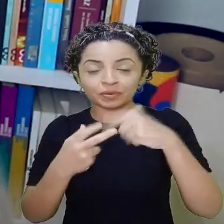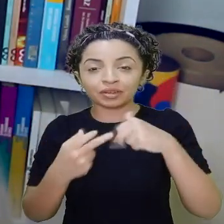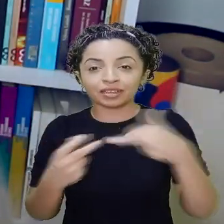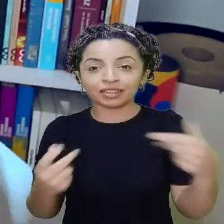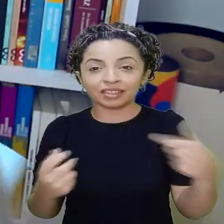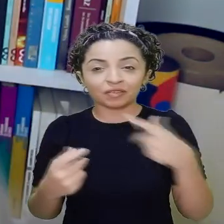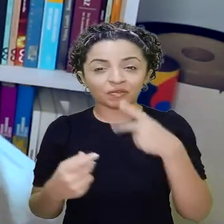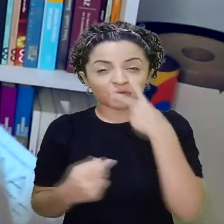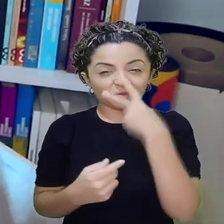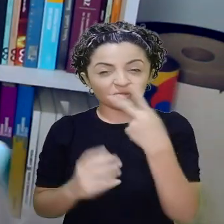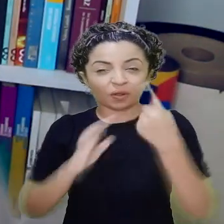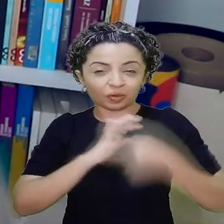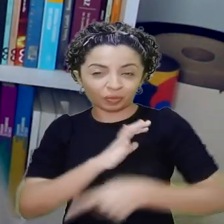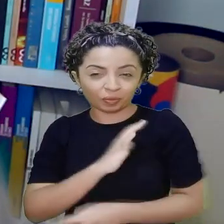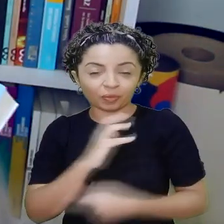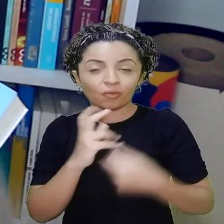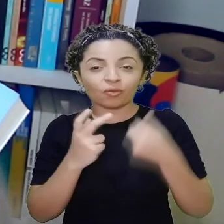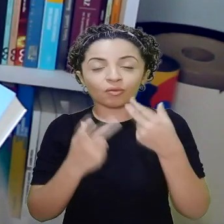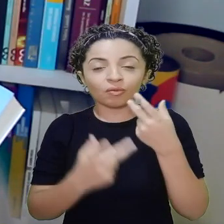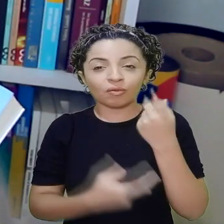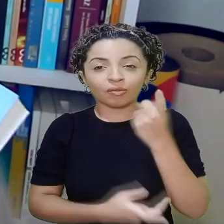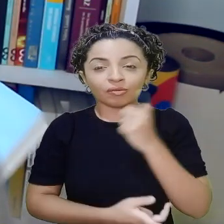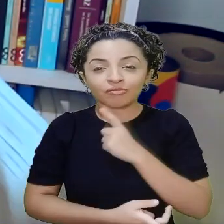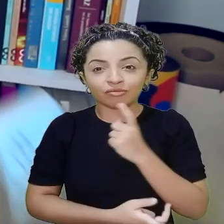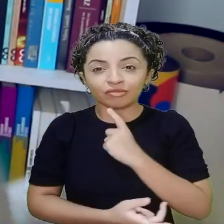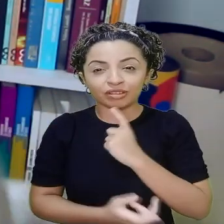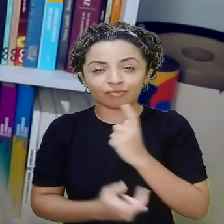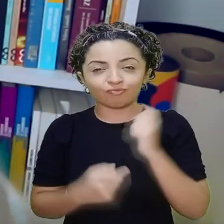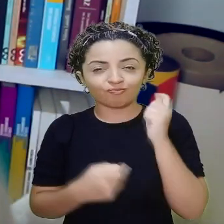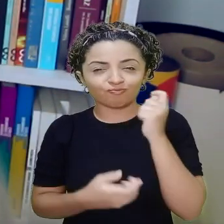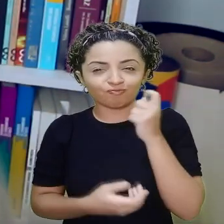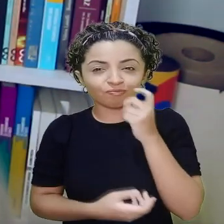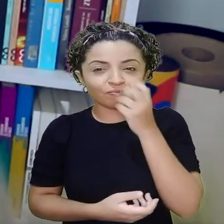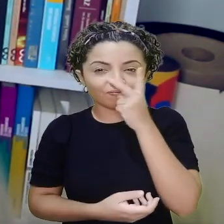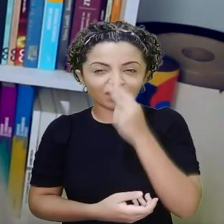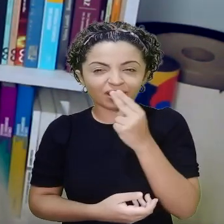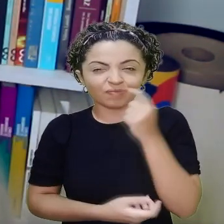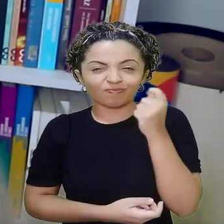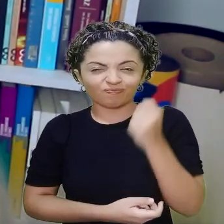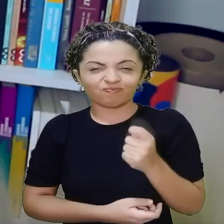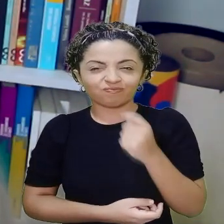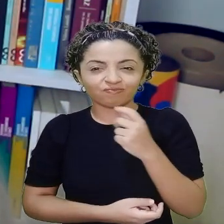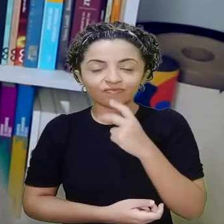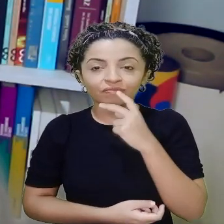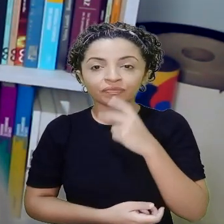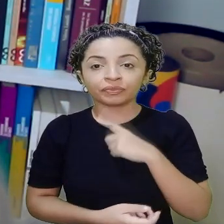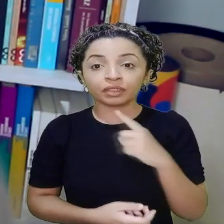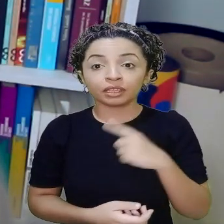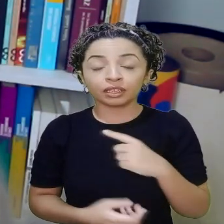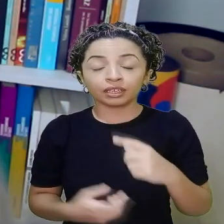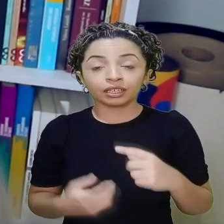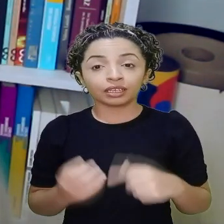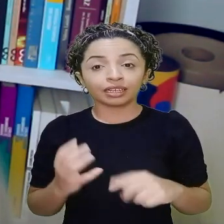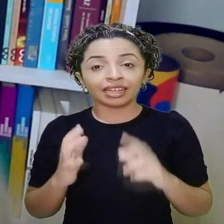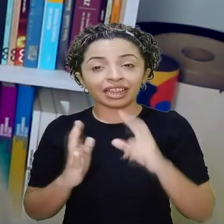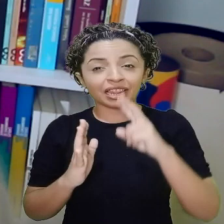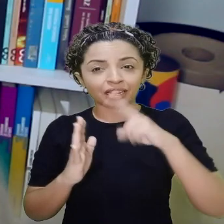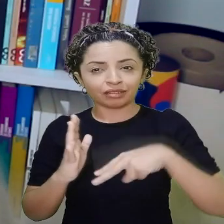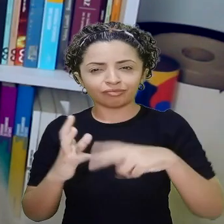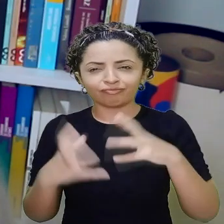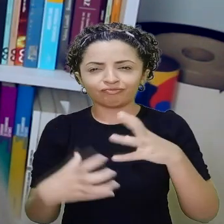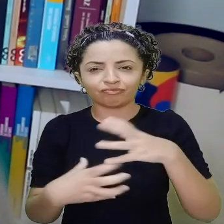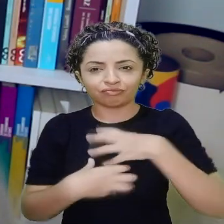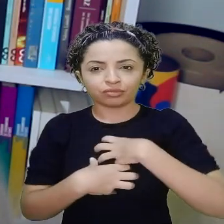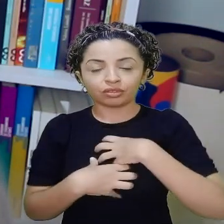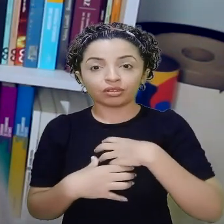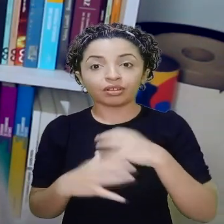momentos fortes, profundos, de grande dureza na vida delas. Foi assim uma leitura arrebatadora